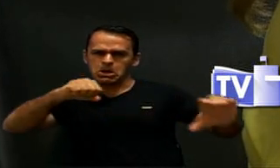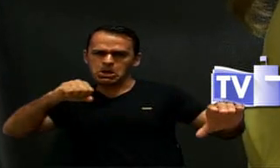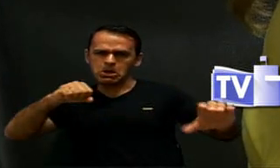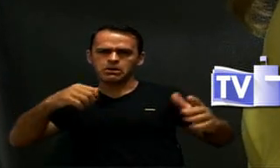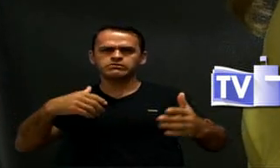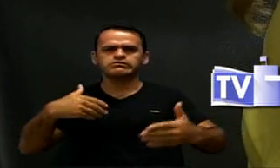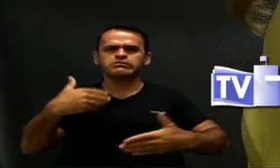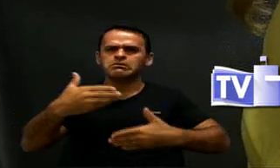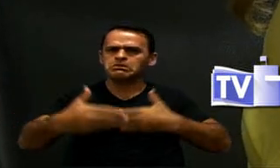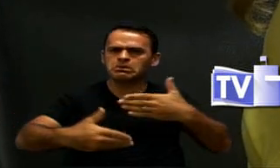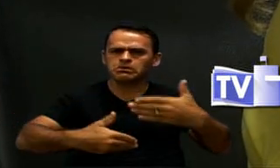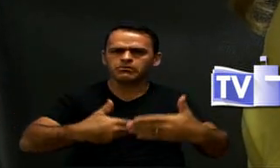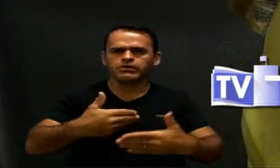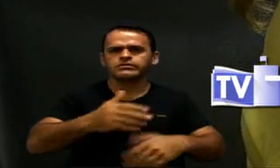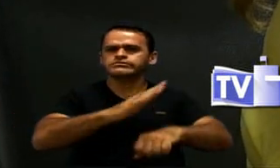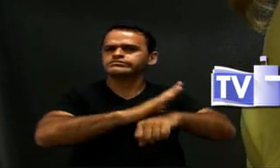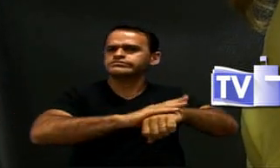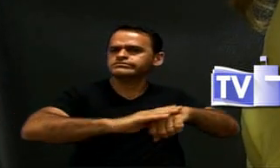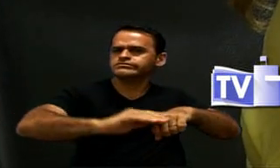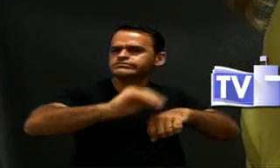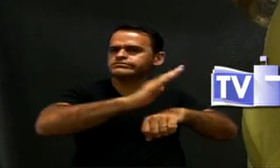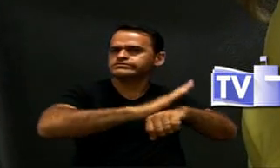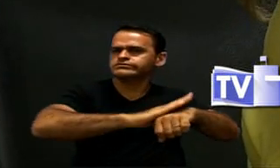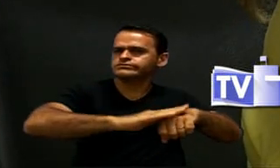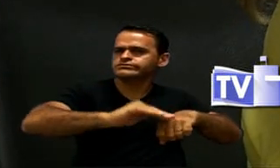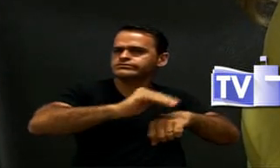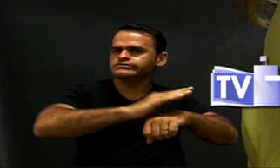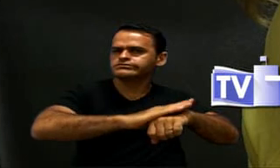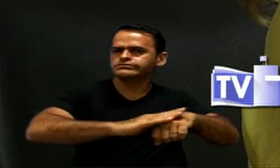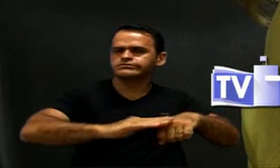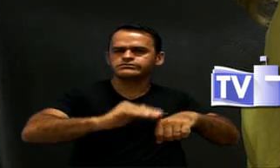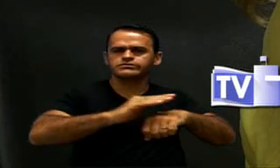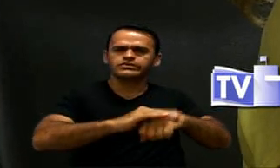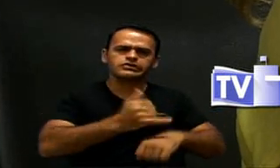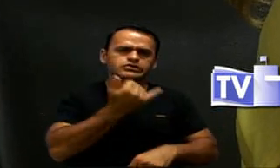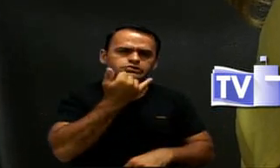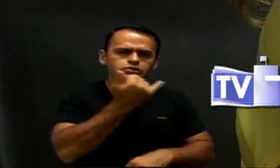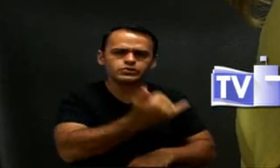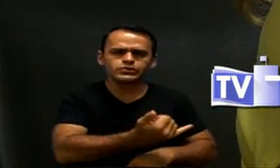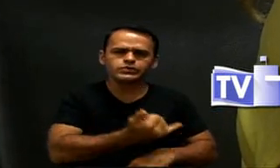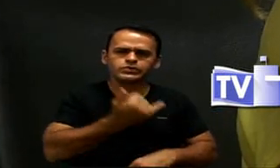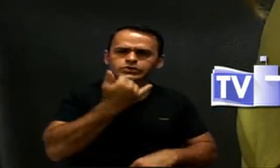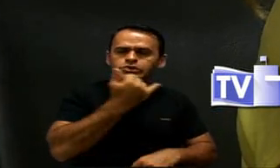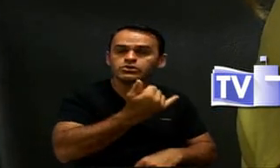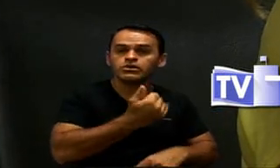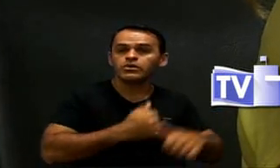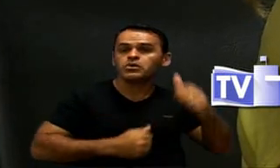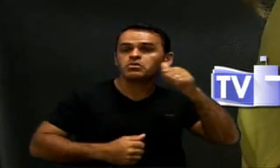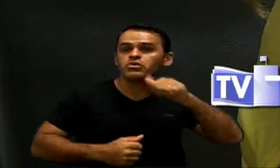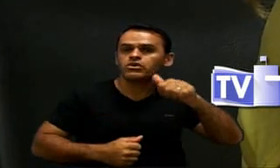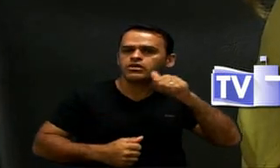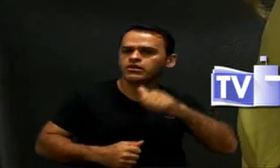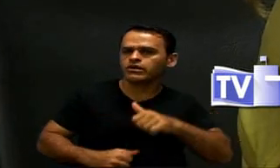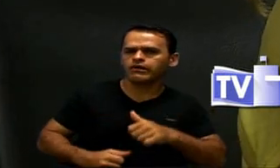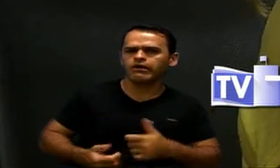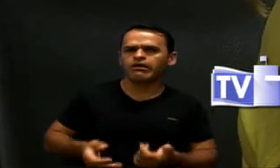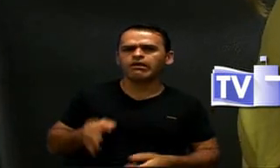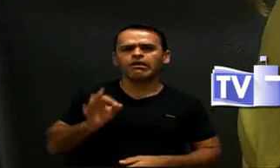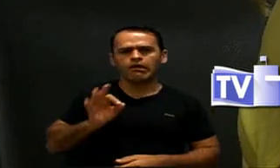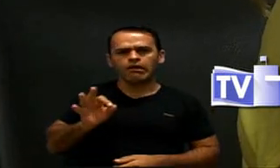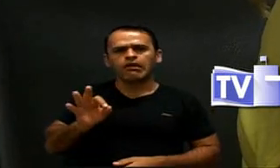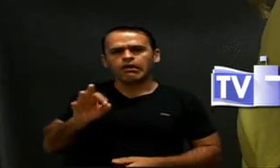depois ele afaga. Ele volta, ele pede perdão e a mulher acreditando, porque